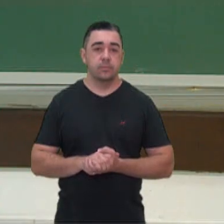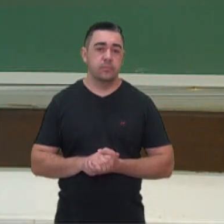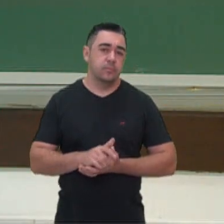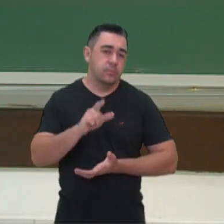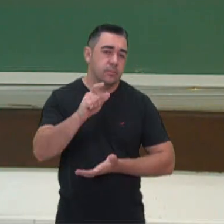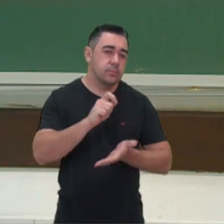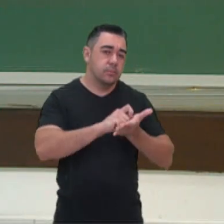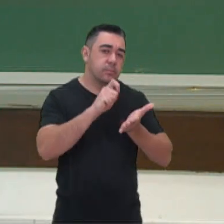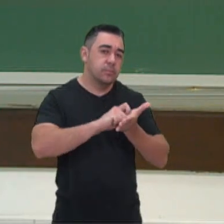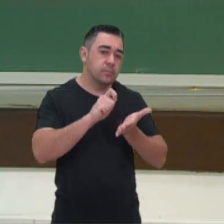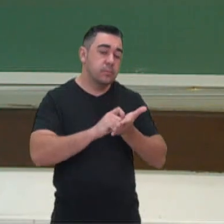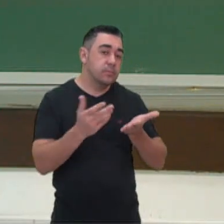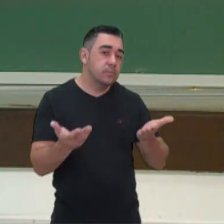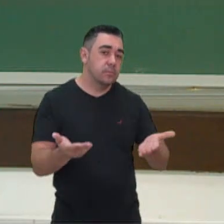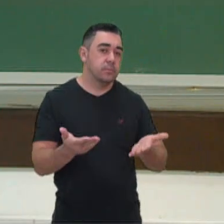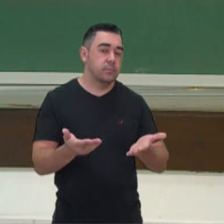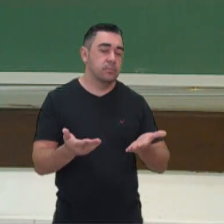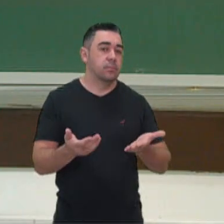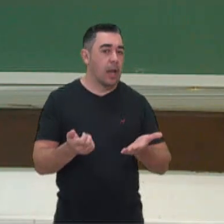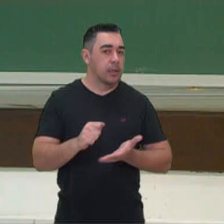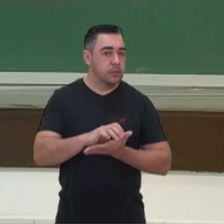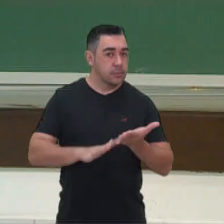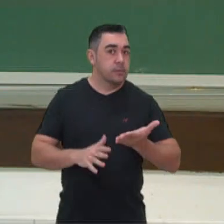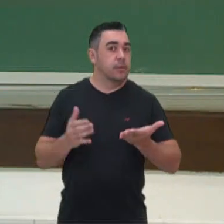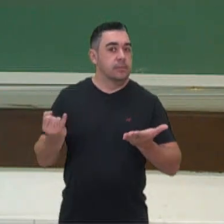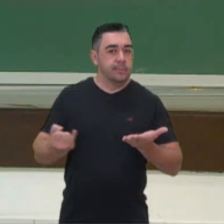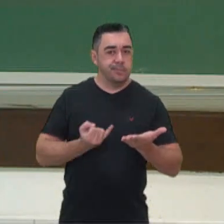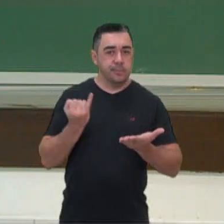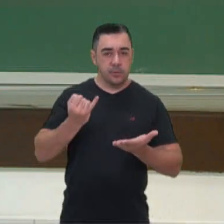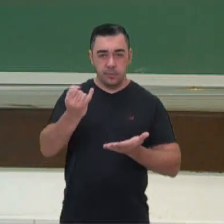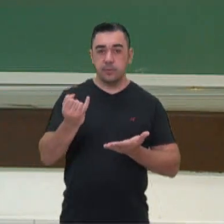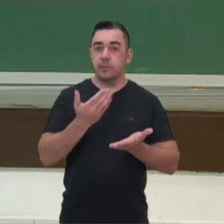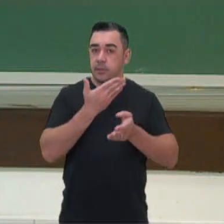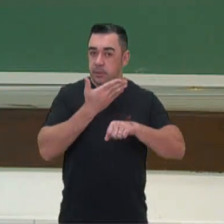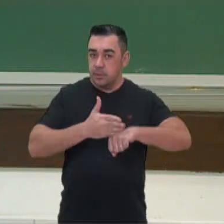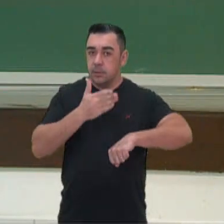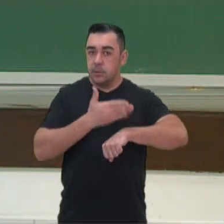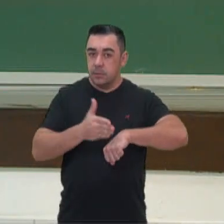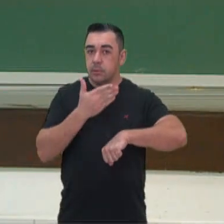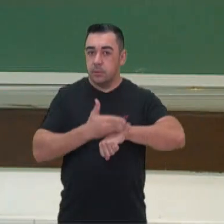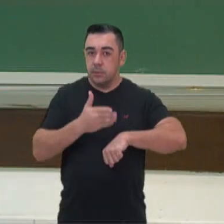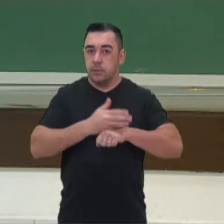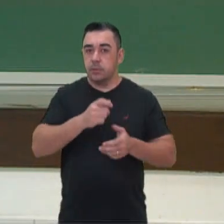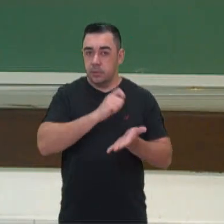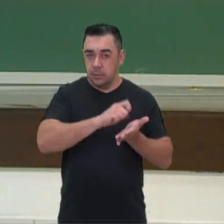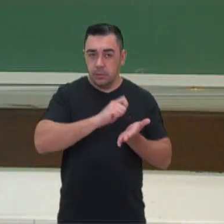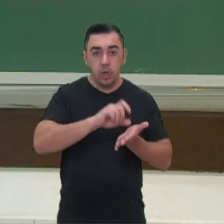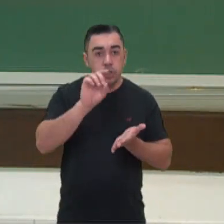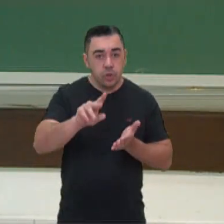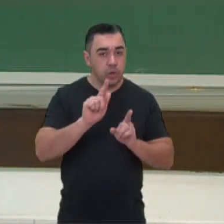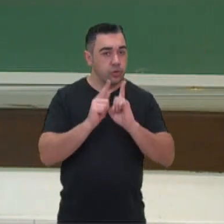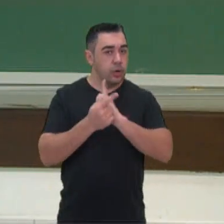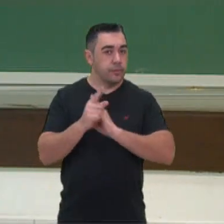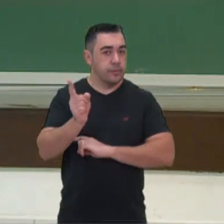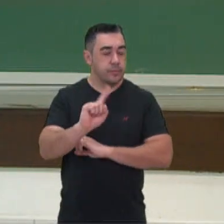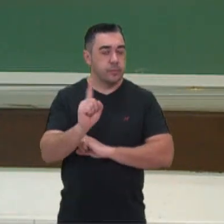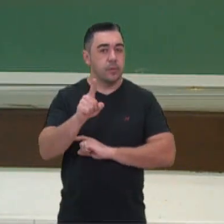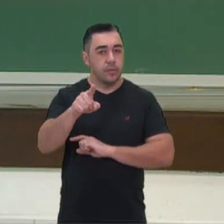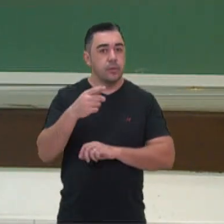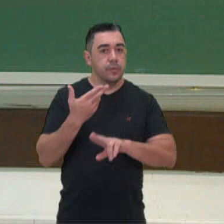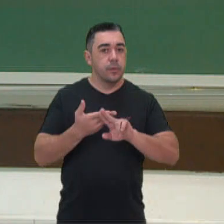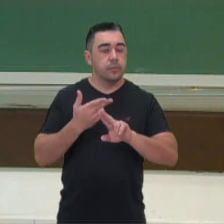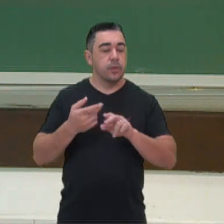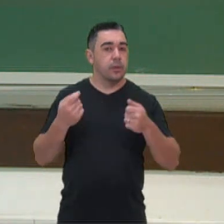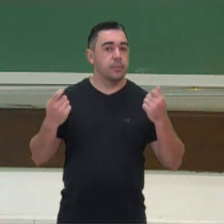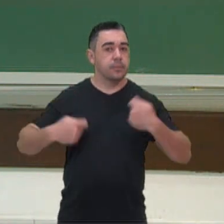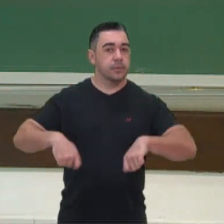O que você escreveu? Esse exercício é fundamental, você treinar a escrita. Não vai servir só para a geografia. Servirá também, por